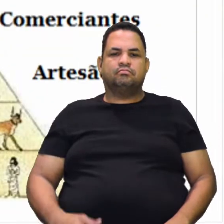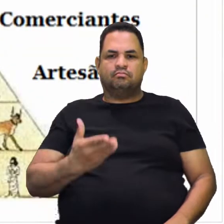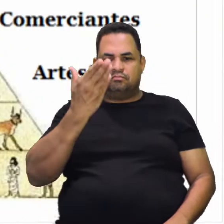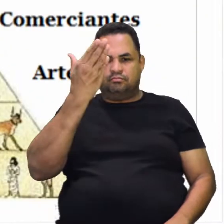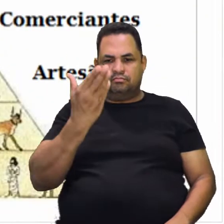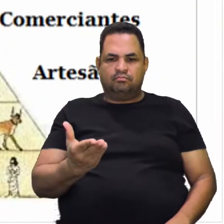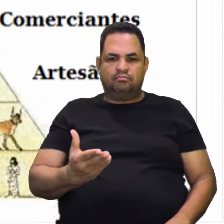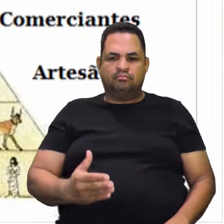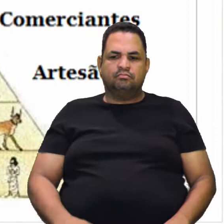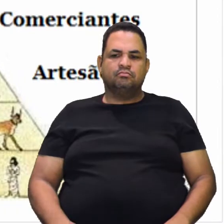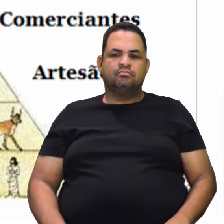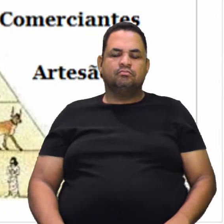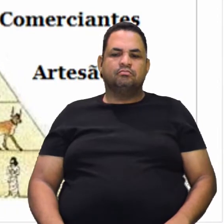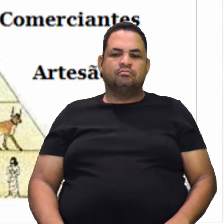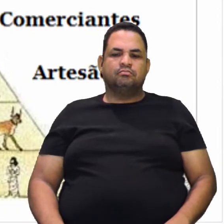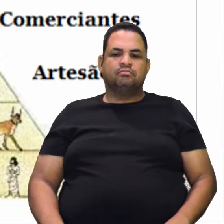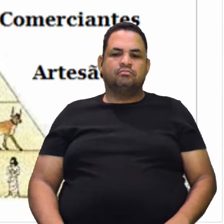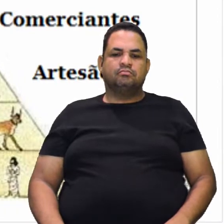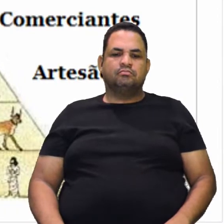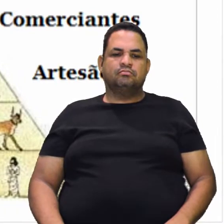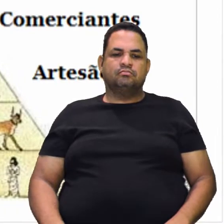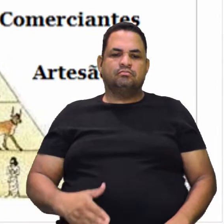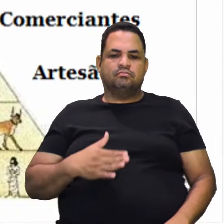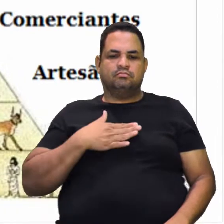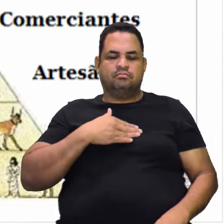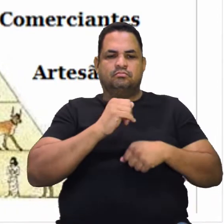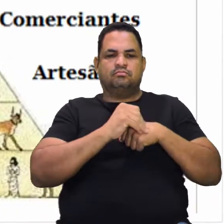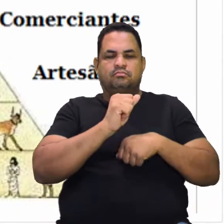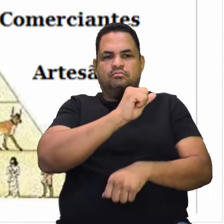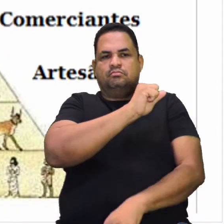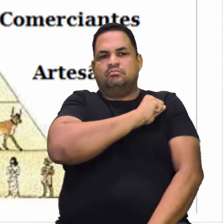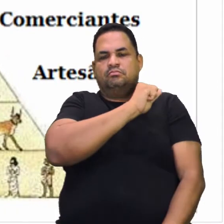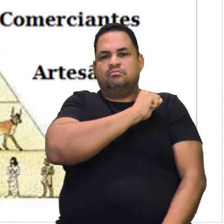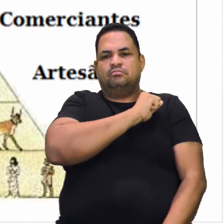aí, ó. Então, meus queridos alunos,